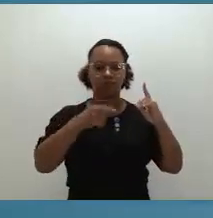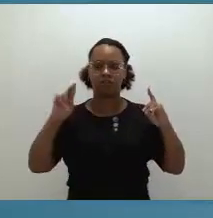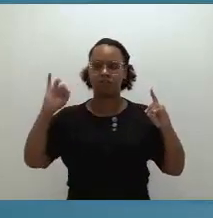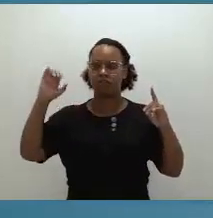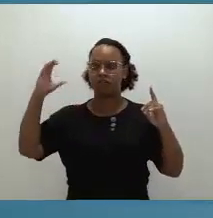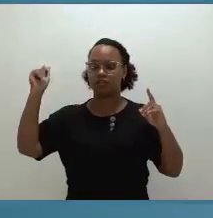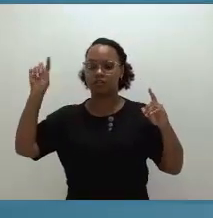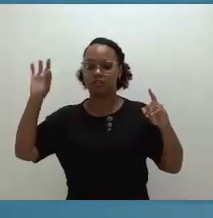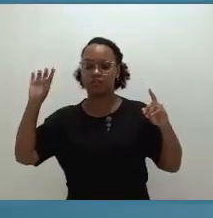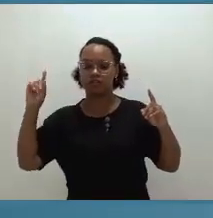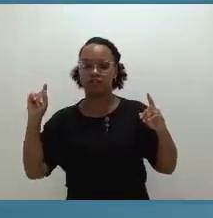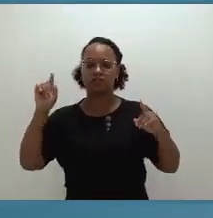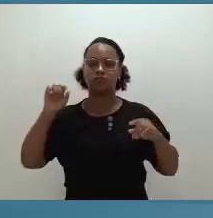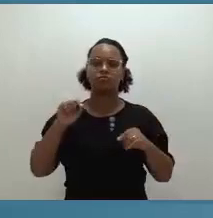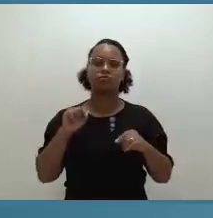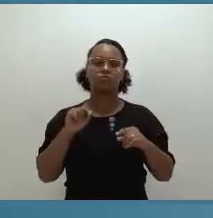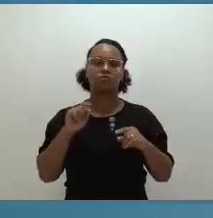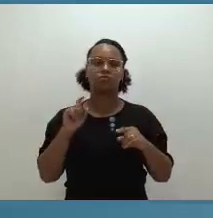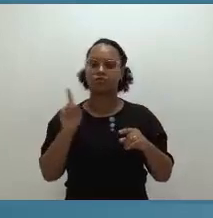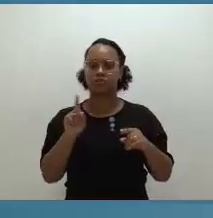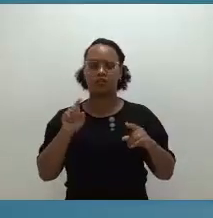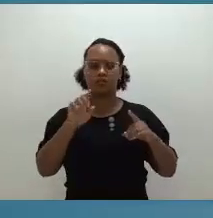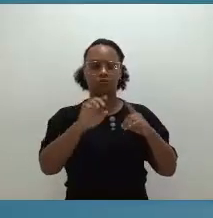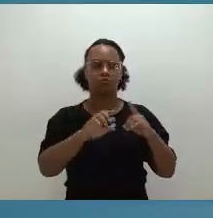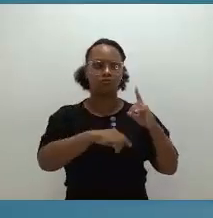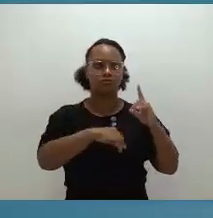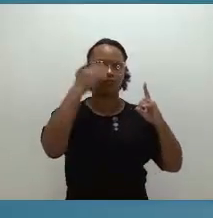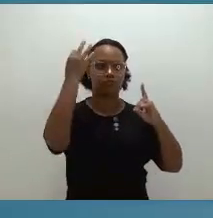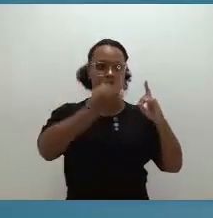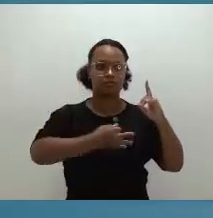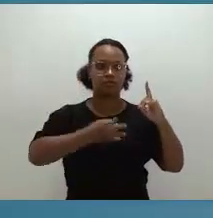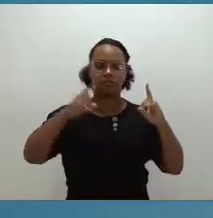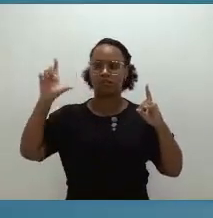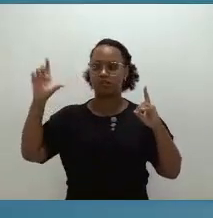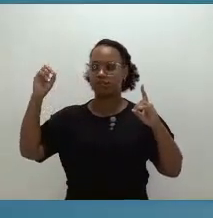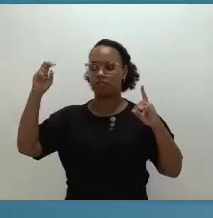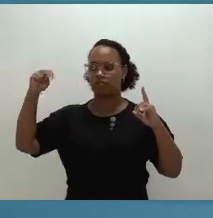Desembargador Leonardo. Não, vai ter que ser desembargador Constantino.